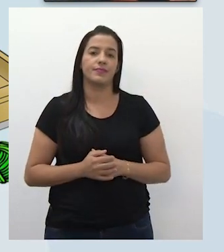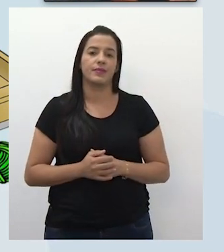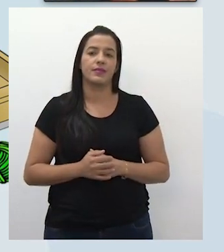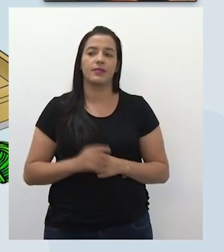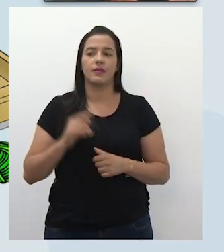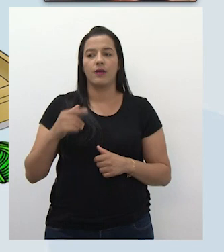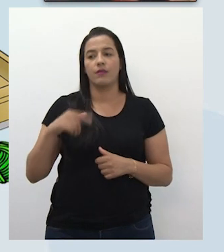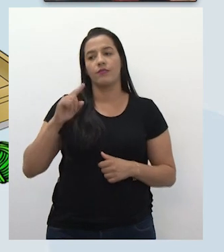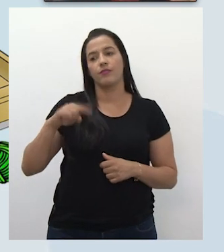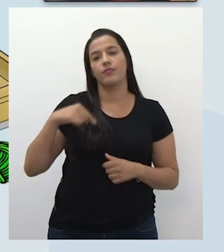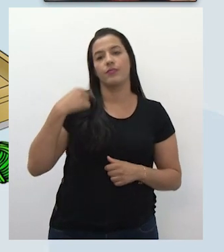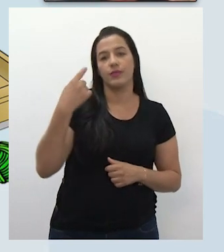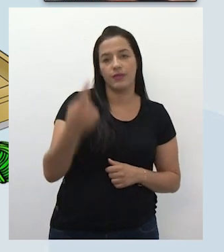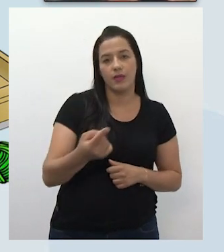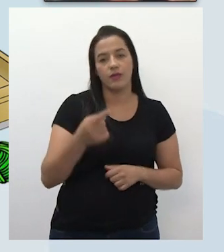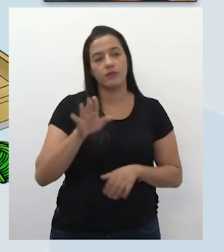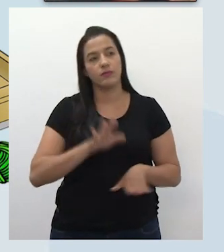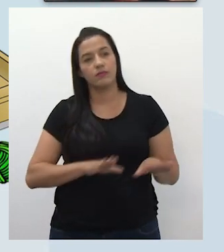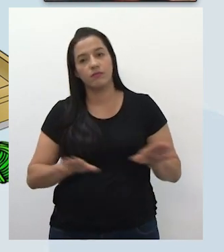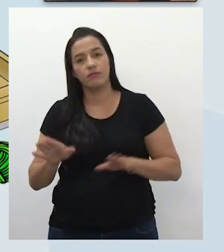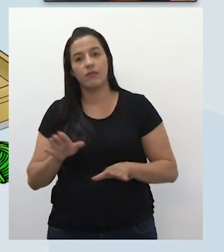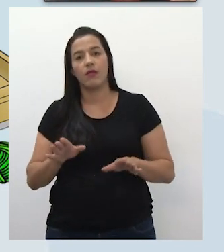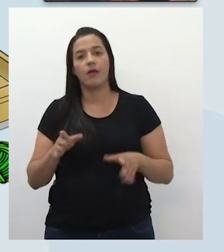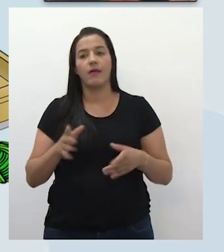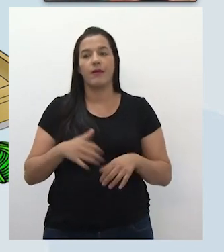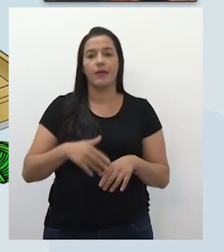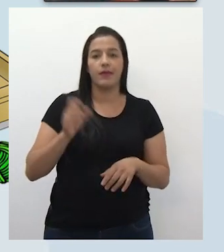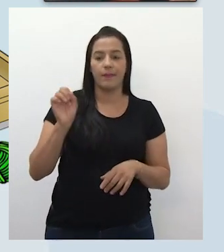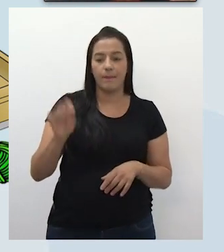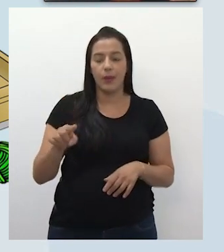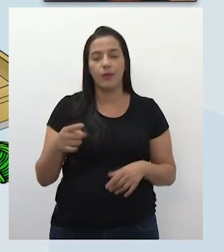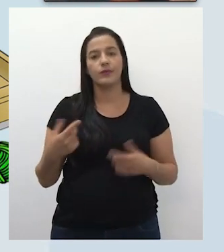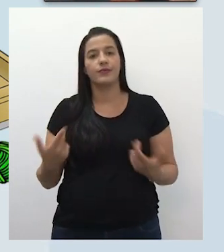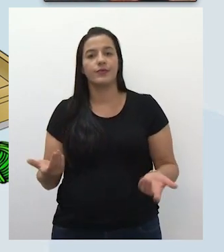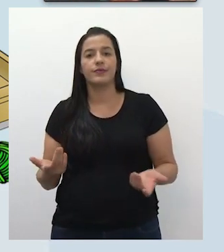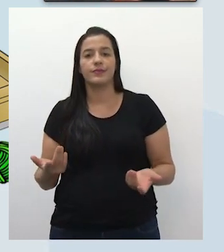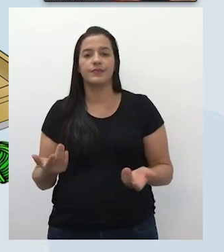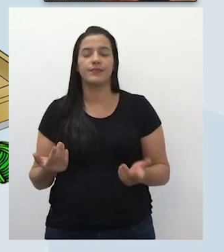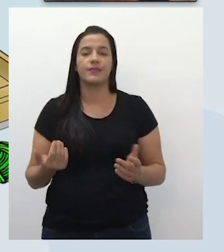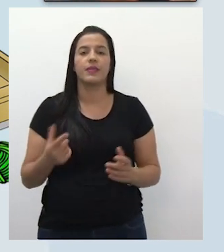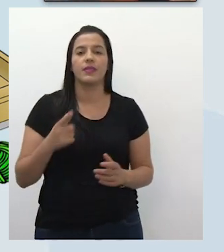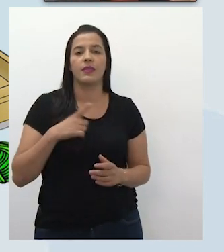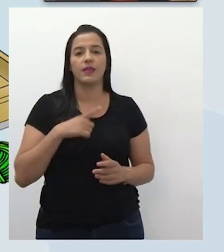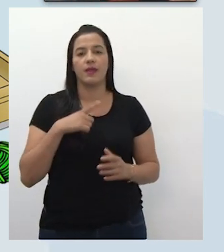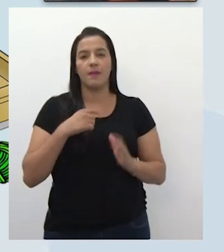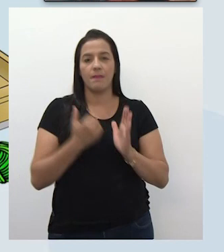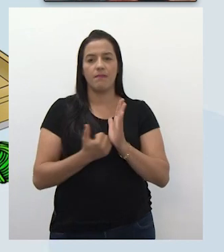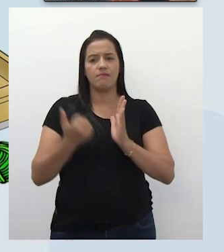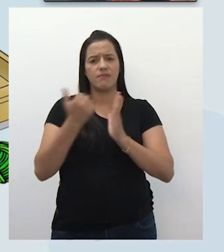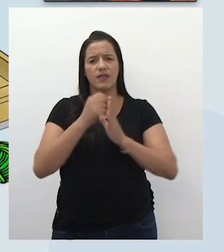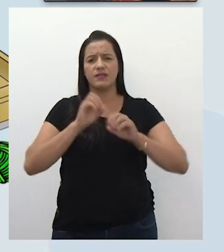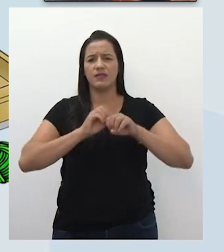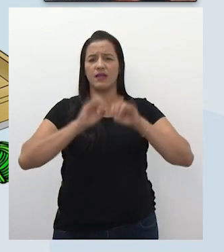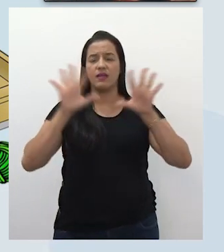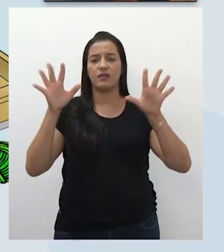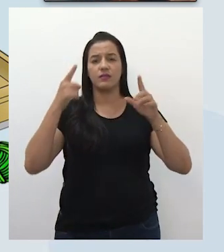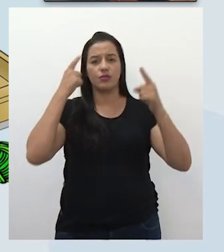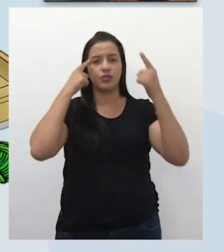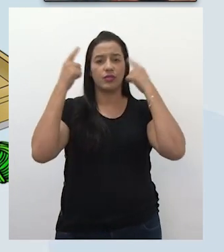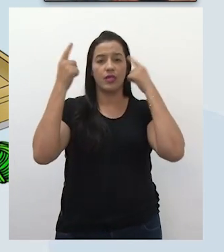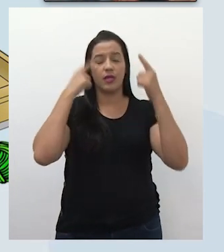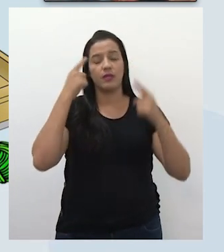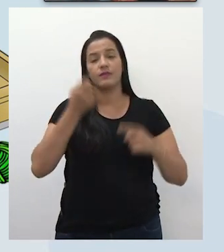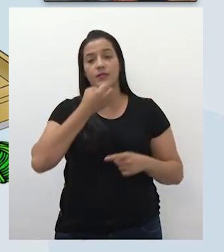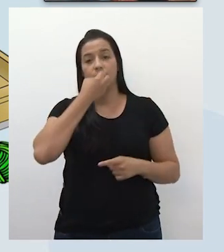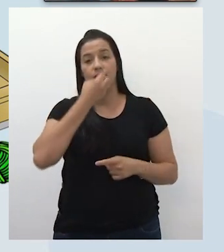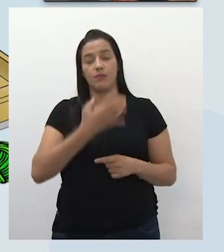próxima vez, cuidar mais da, sei lá, da pontuação, cuidar mais da clareza de ideias, será muito